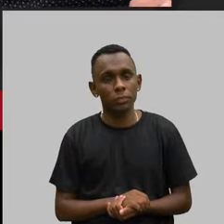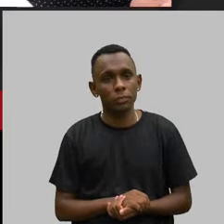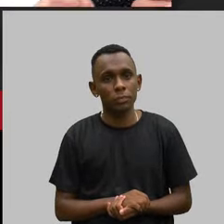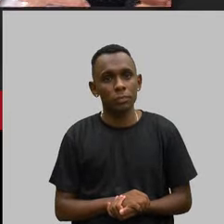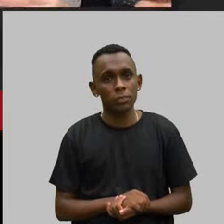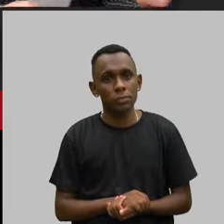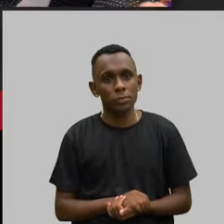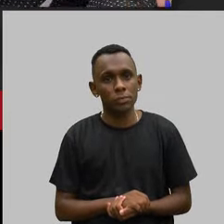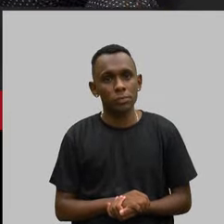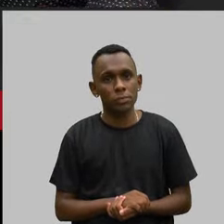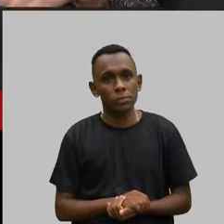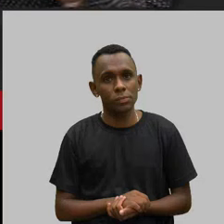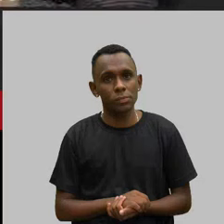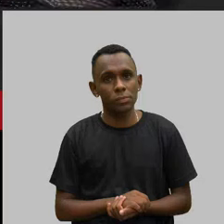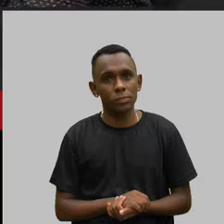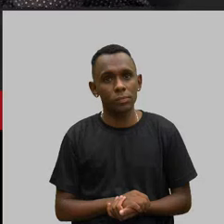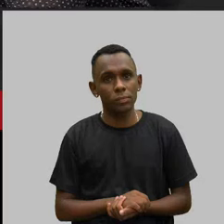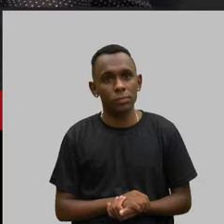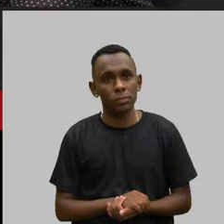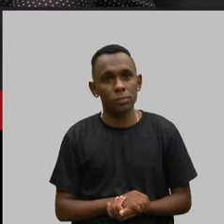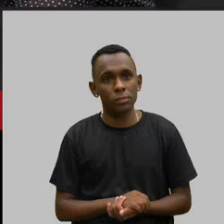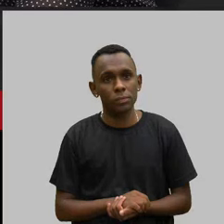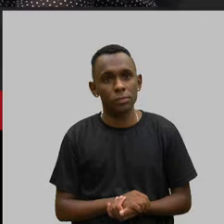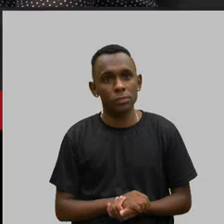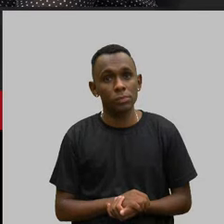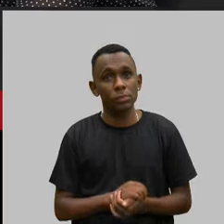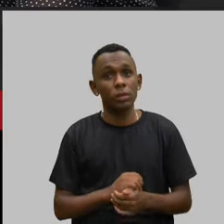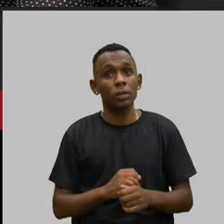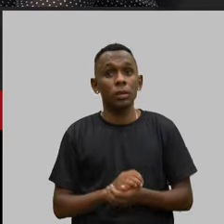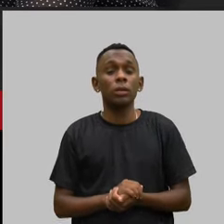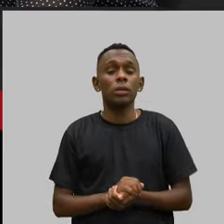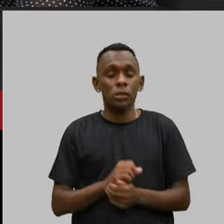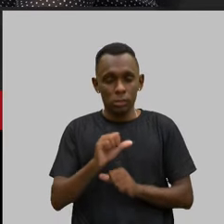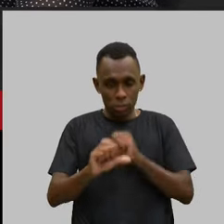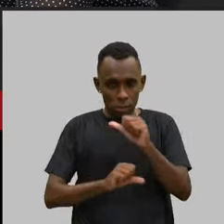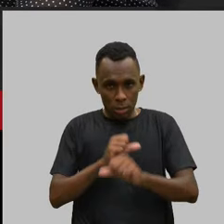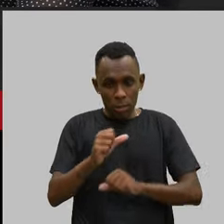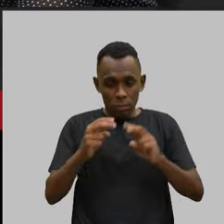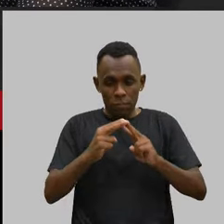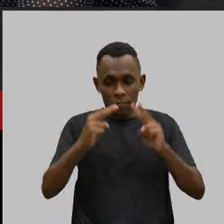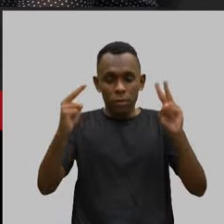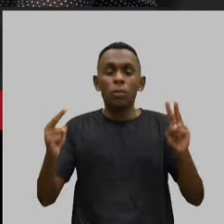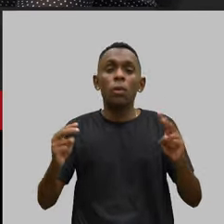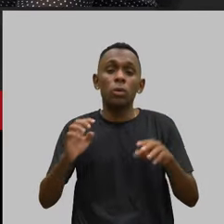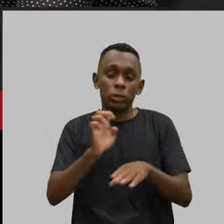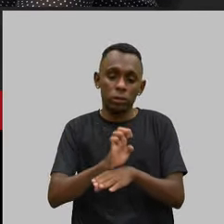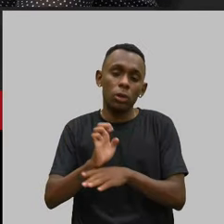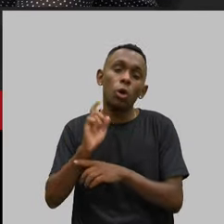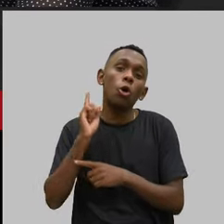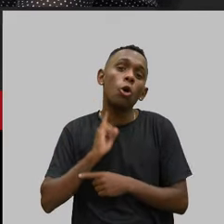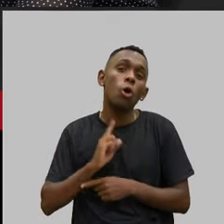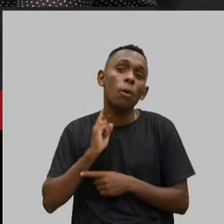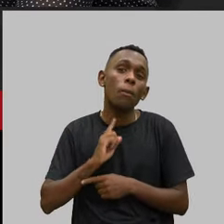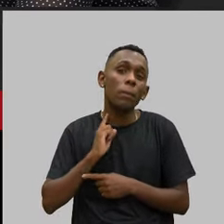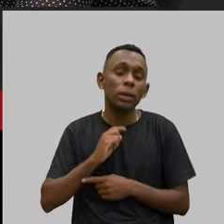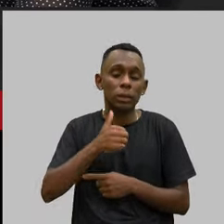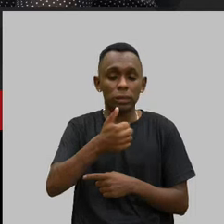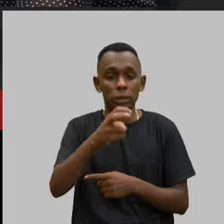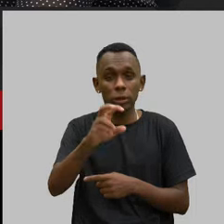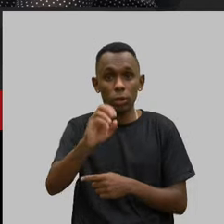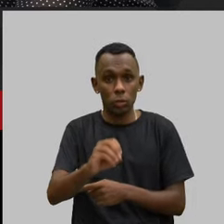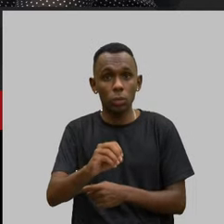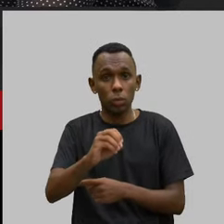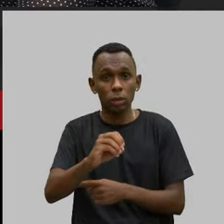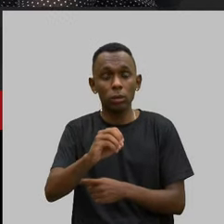local em relação a ainda na transformação digital a alo Minas a gente teve 150 antenas instaladas na